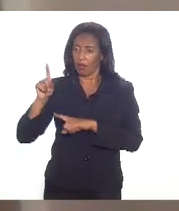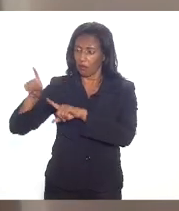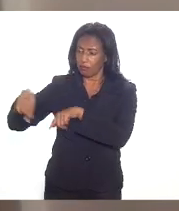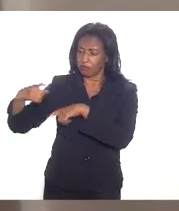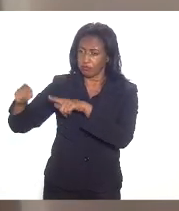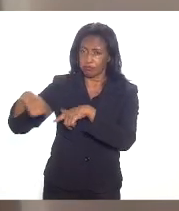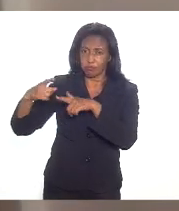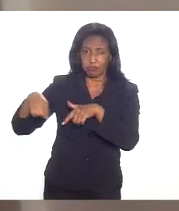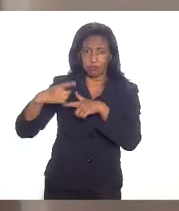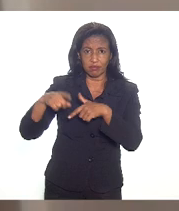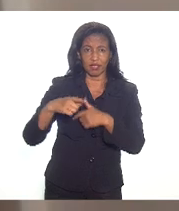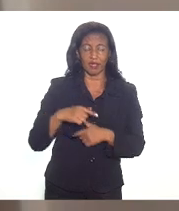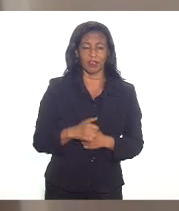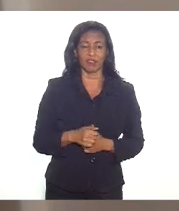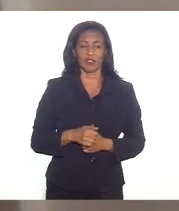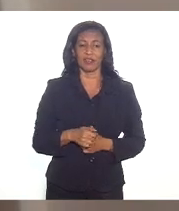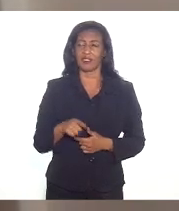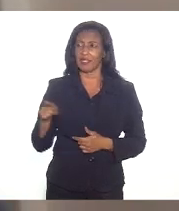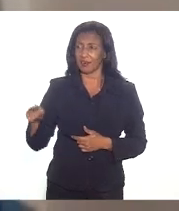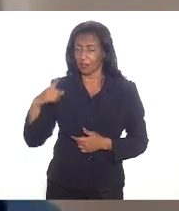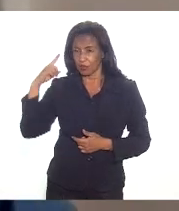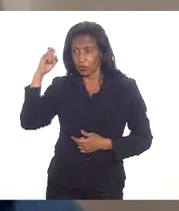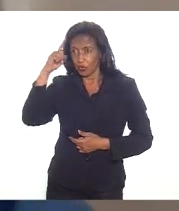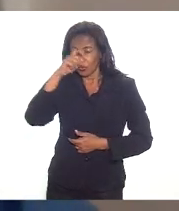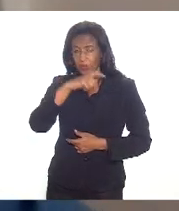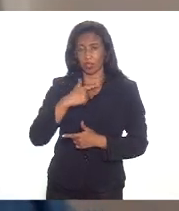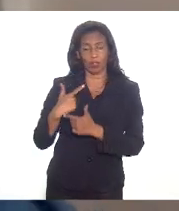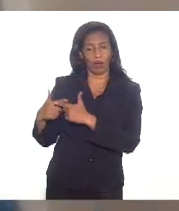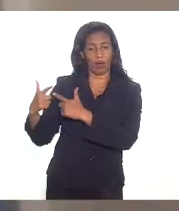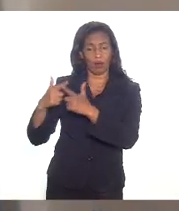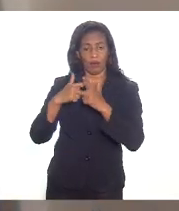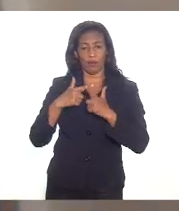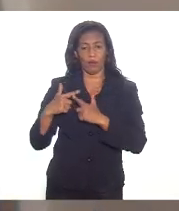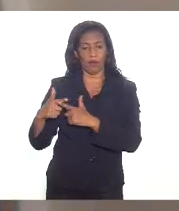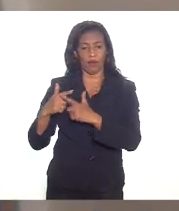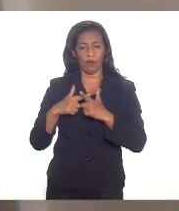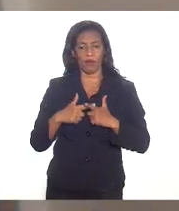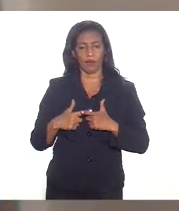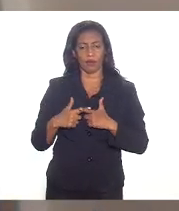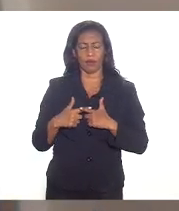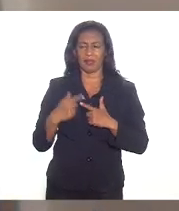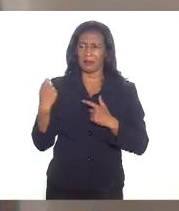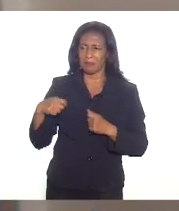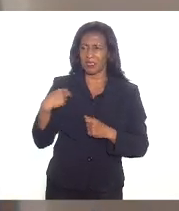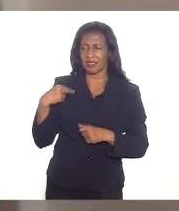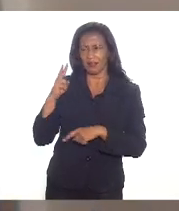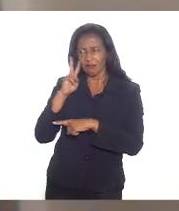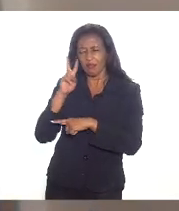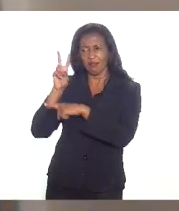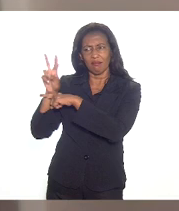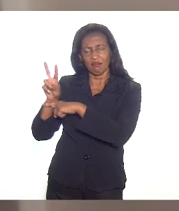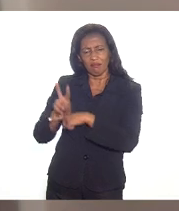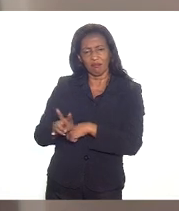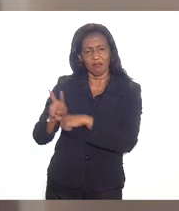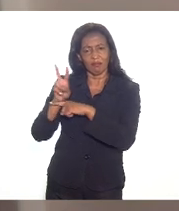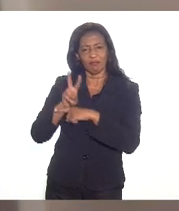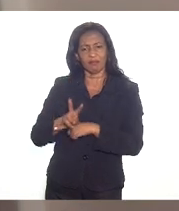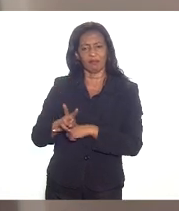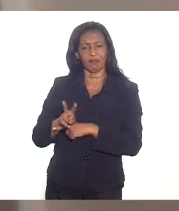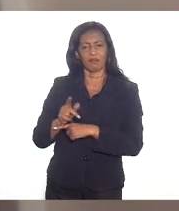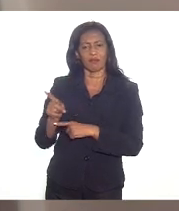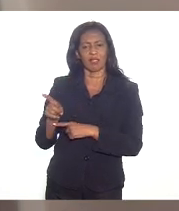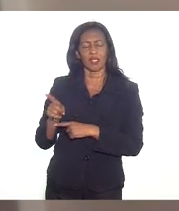Isso está gerando, inclusive, uma situação dramática que precisa ser checada, de que, na verdade, se